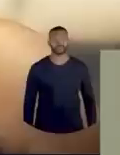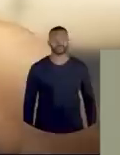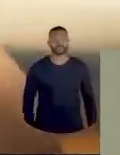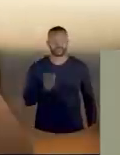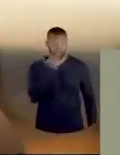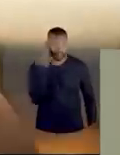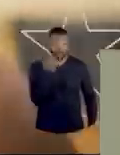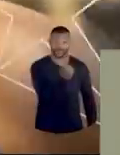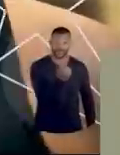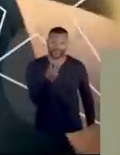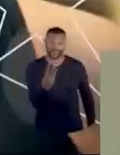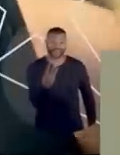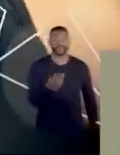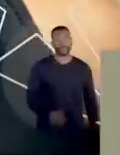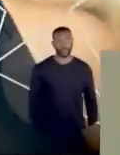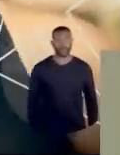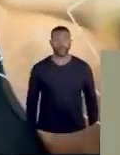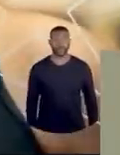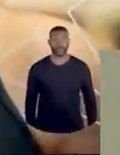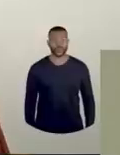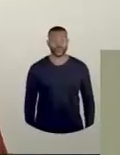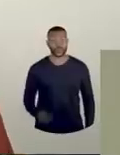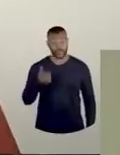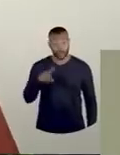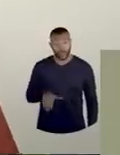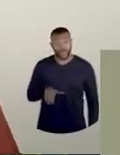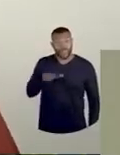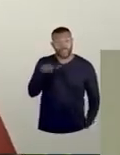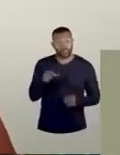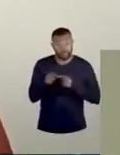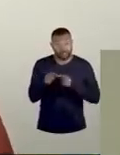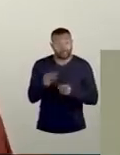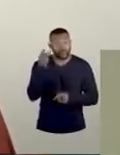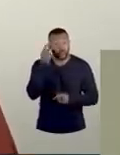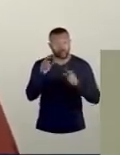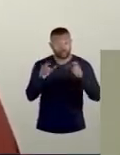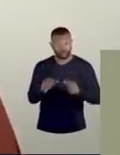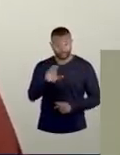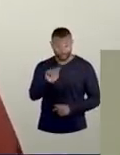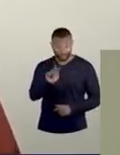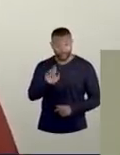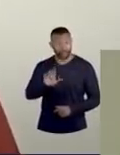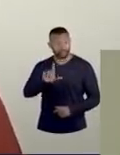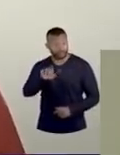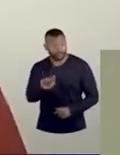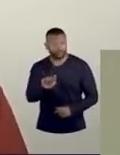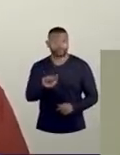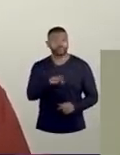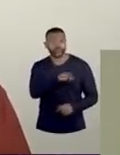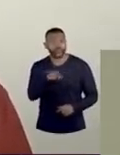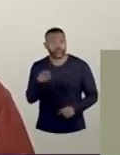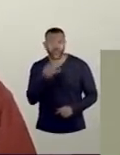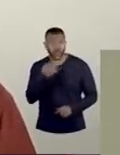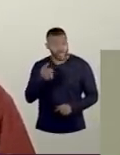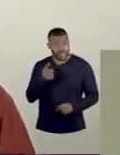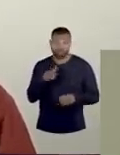candidatos. Gilma Tato é 13! Cresci na periferia de São Paulo, na Capela do Socorro. Talvez